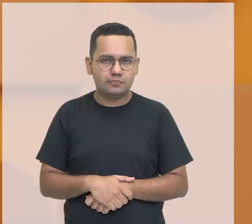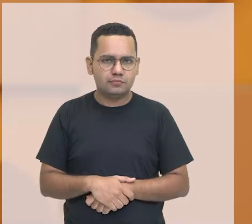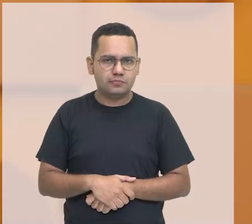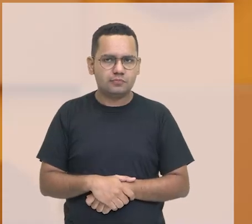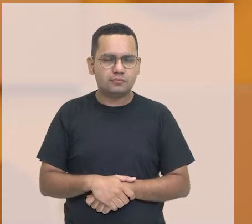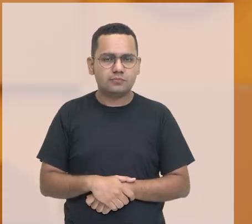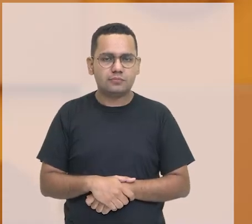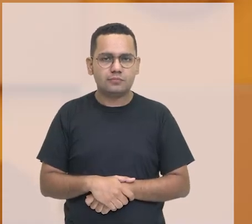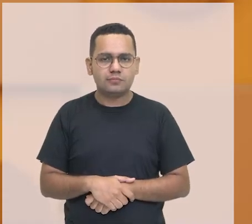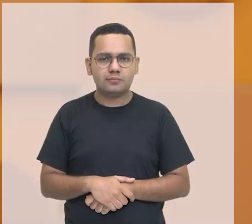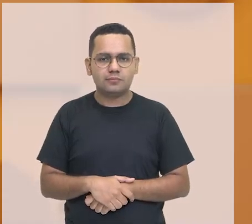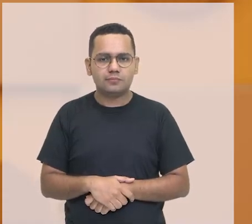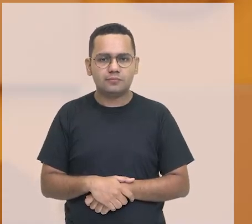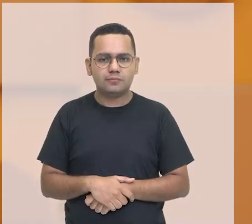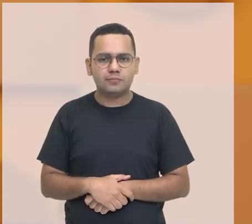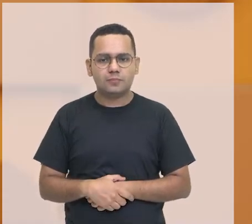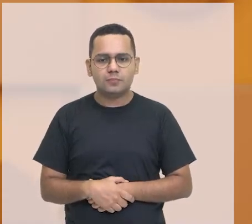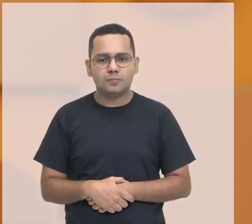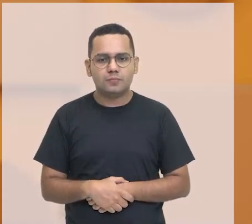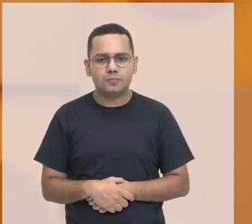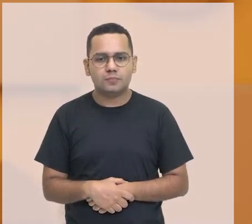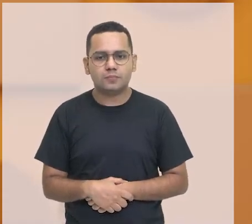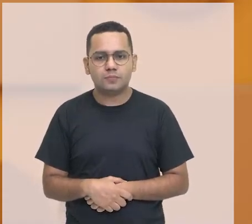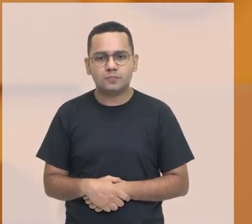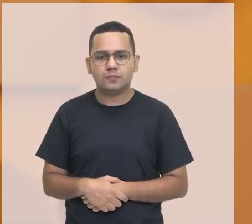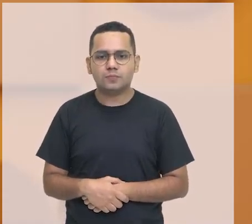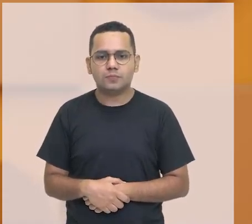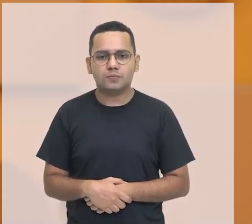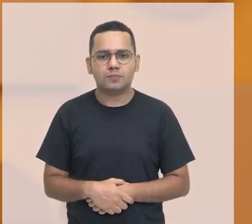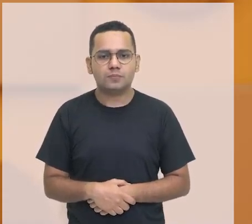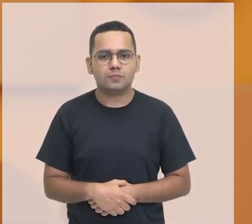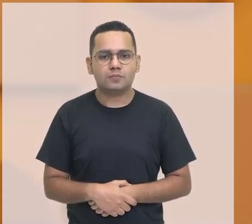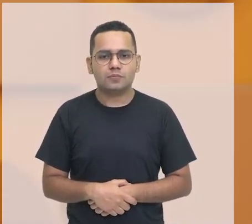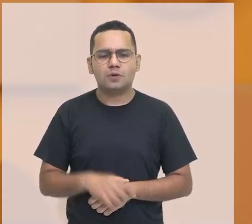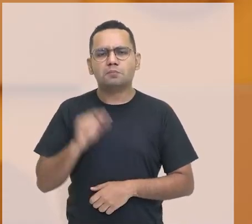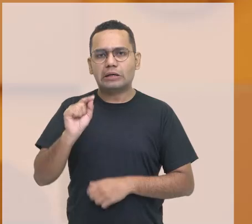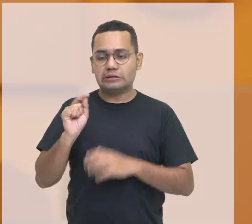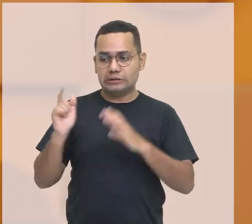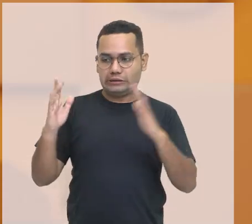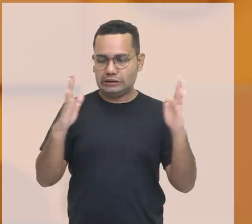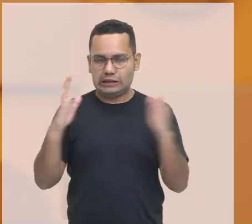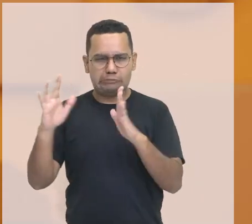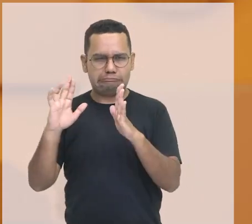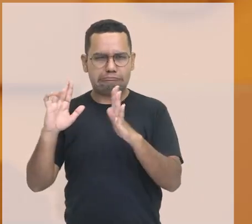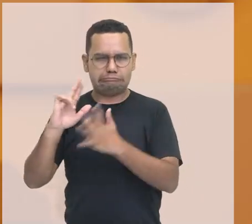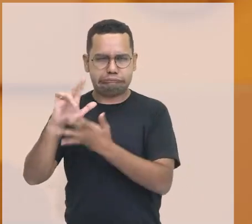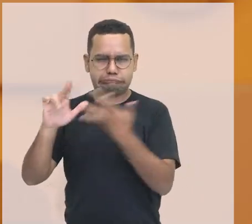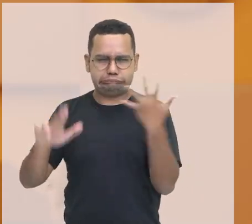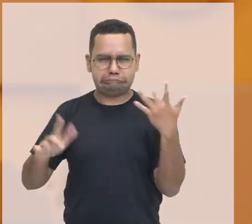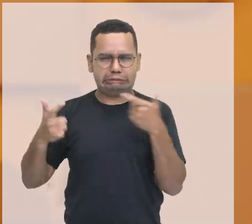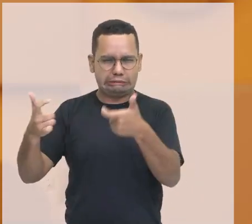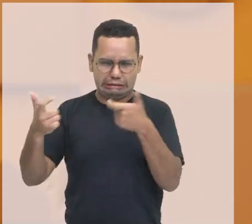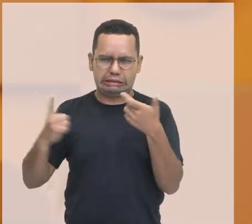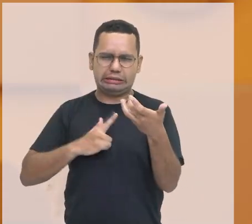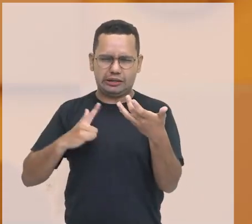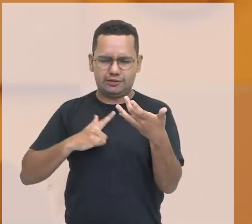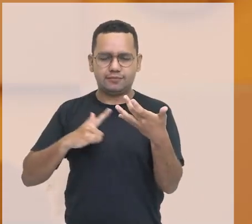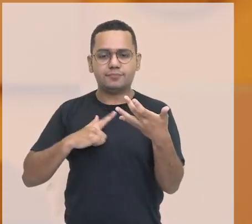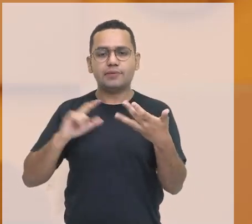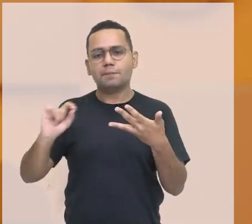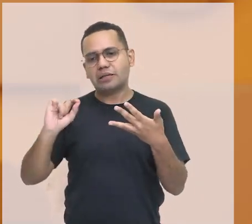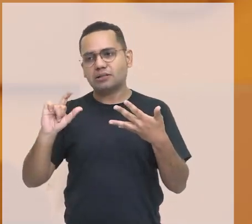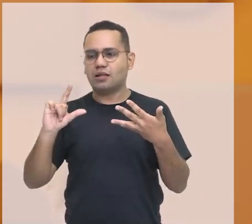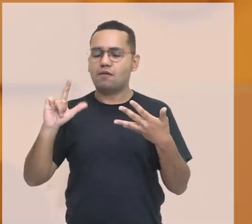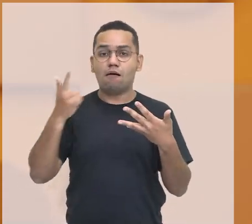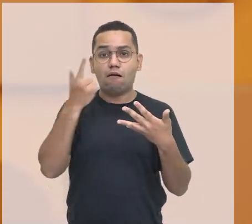assim. No período que a gente chama de período entre guerras, aconteceram muitas coisas que culminaram com um